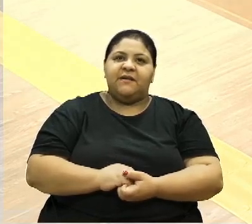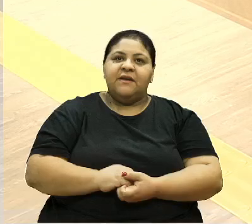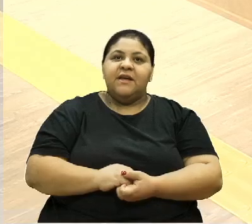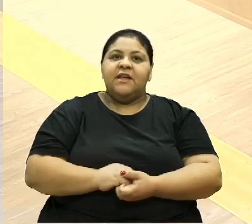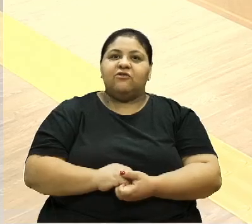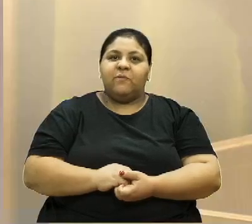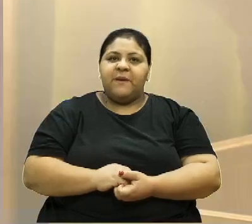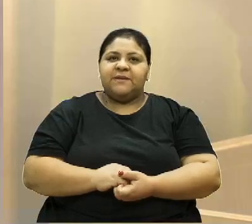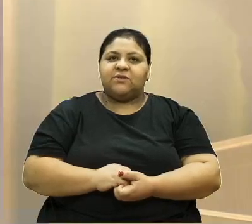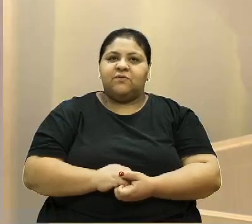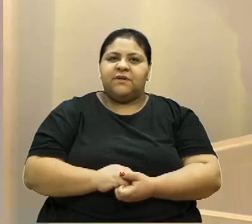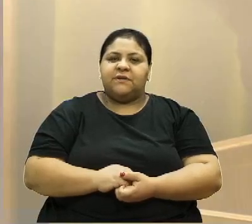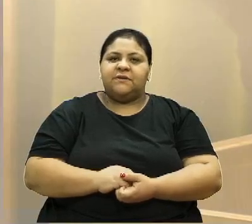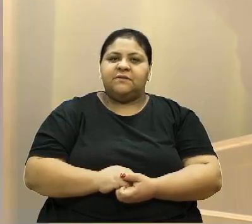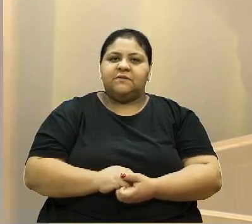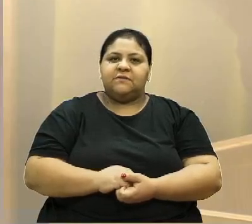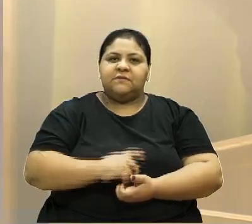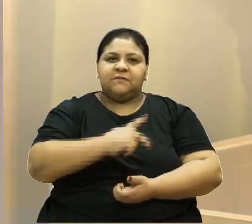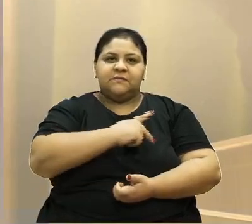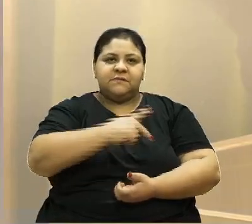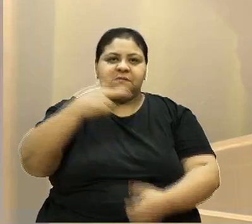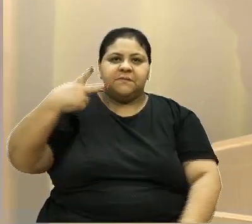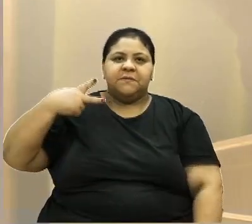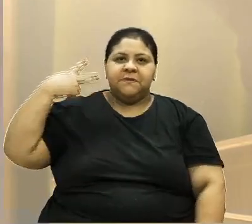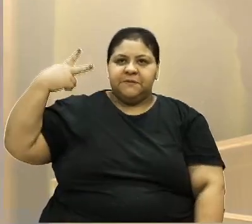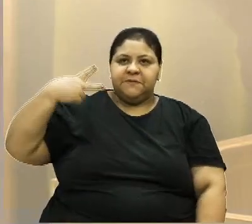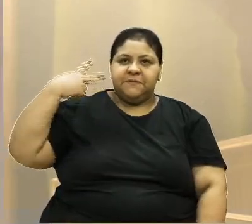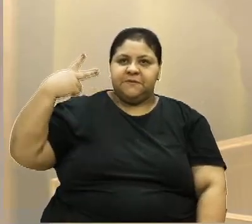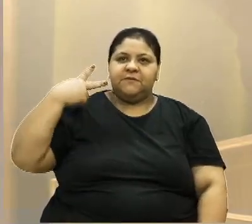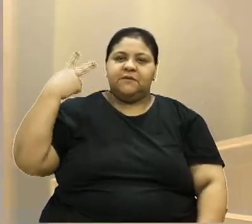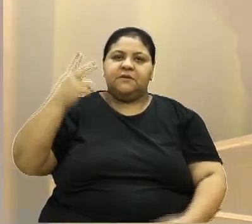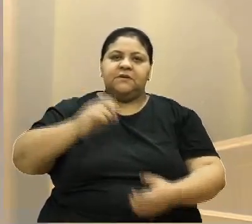Senhora presidente, senhoras e senhores vereadores,